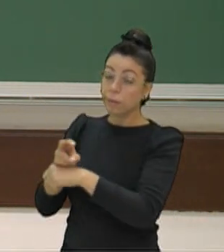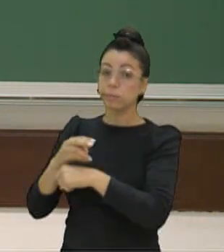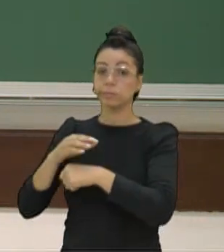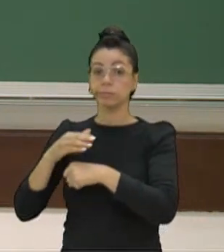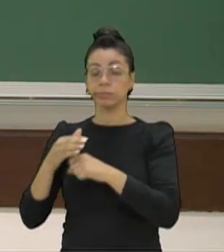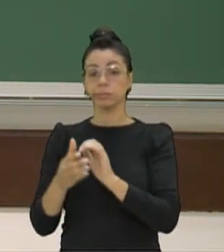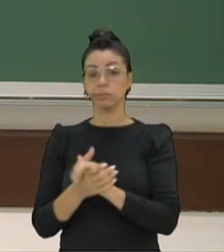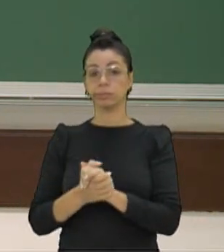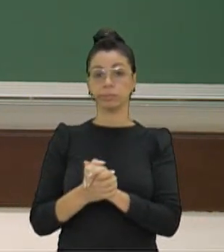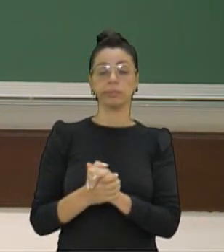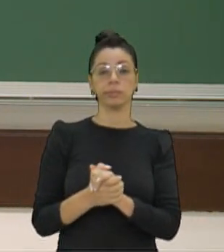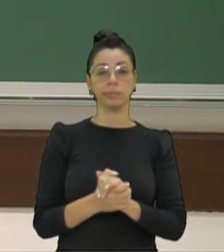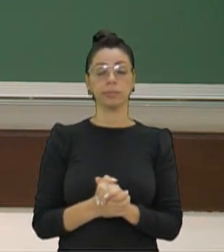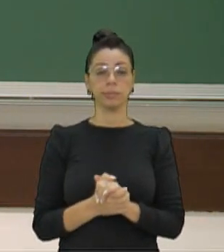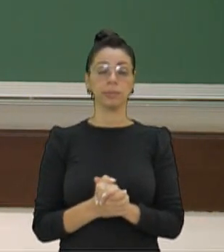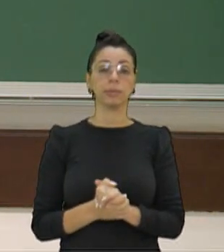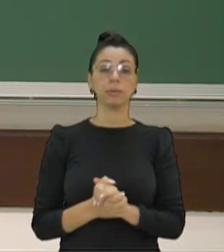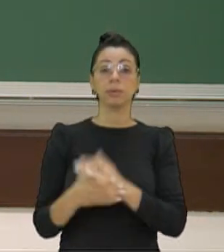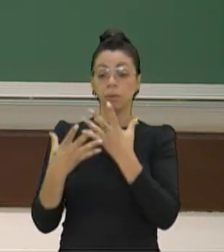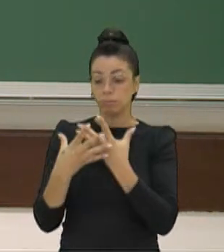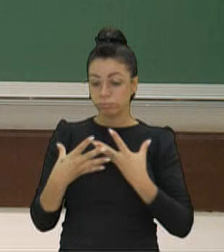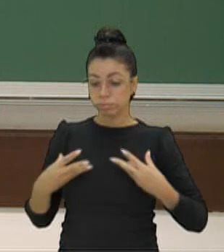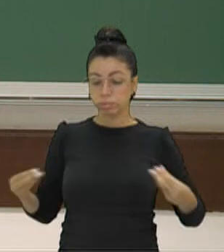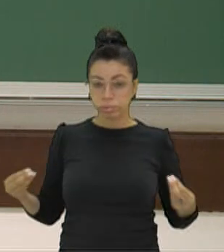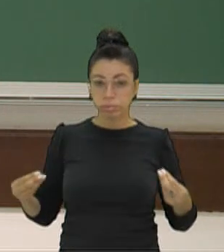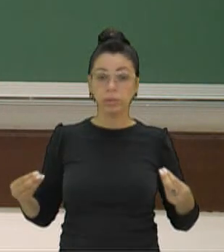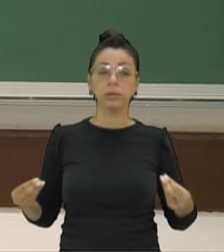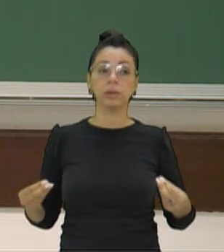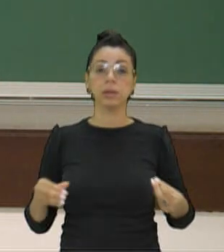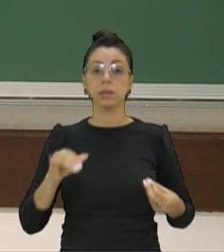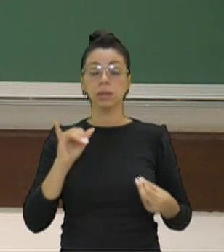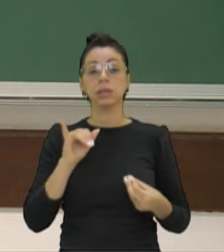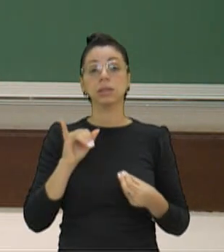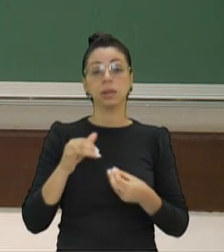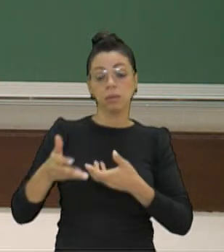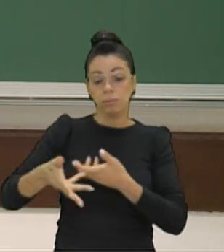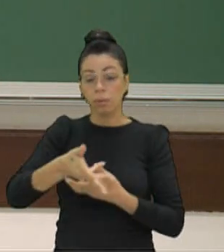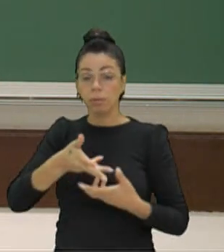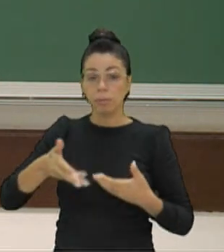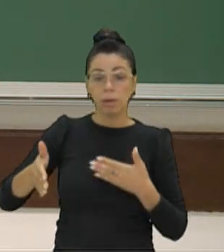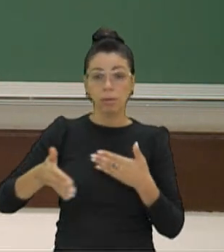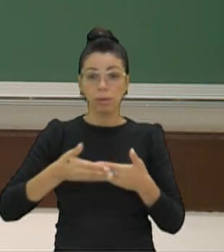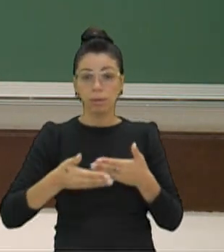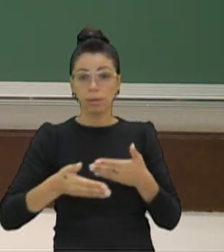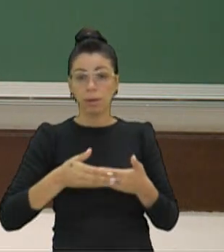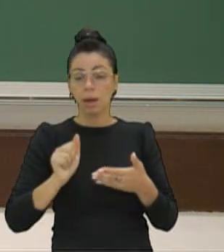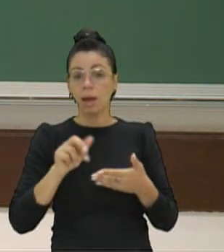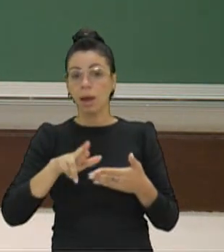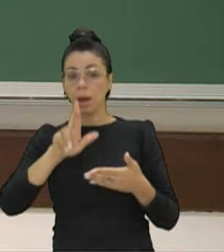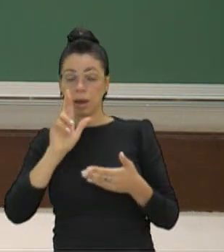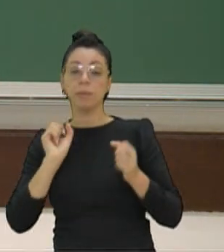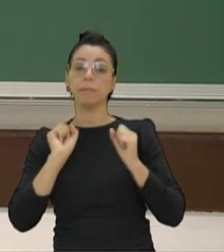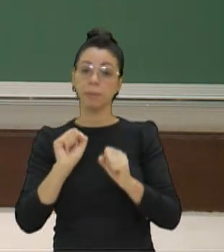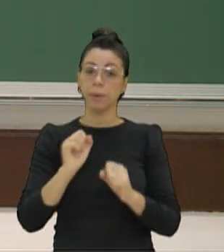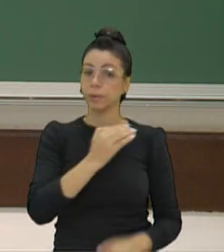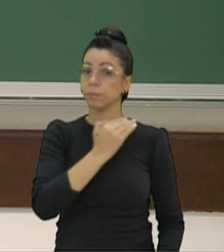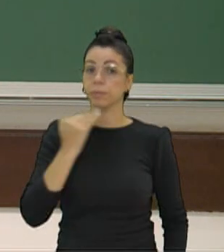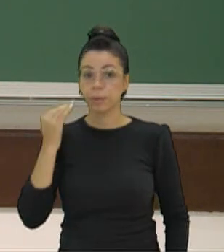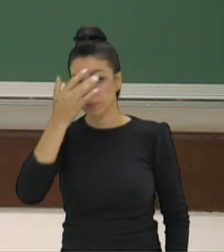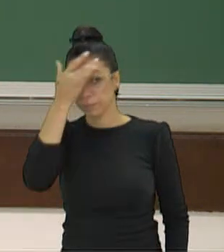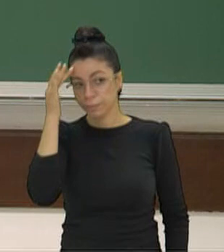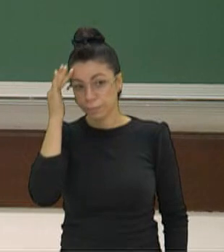para que, né, ela seja curada totalmente. Se ela impedir essas trocas gasosas, isso pode ocasionar a morte da pessoa.